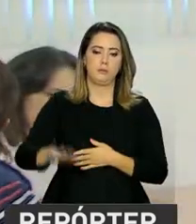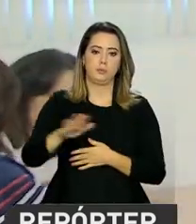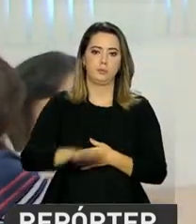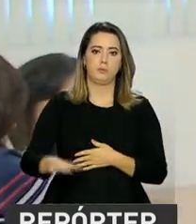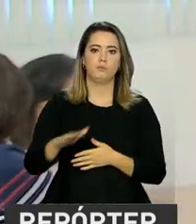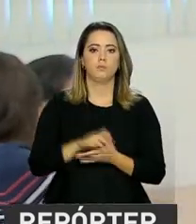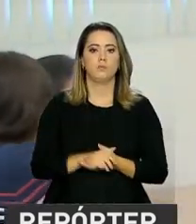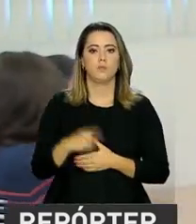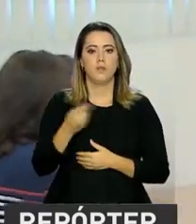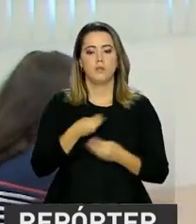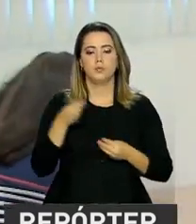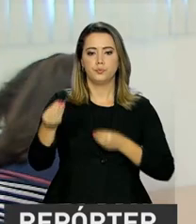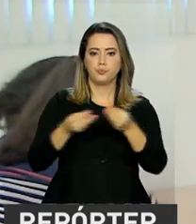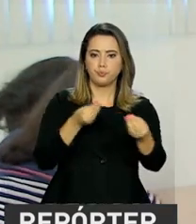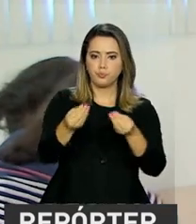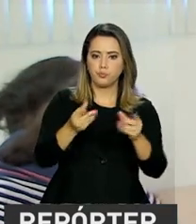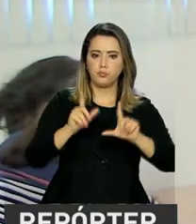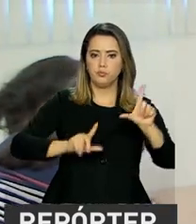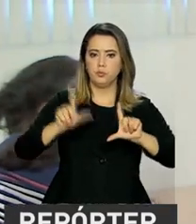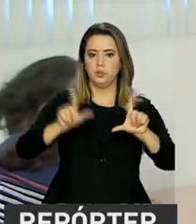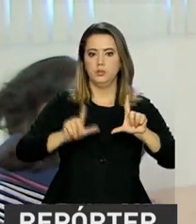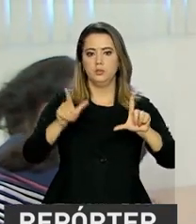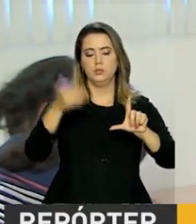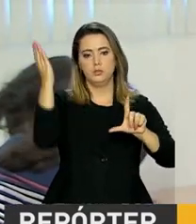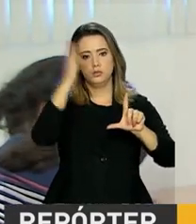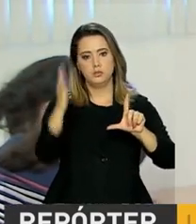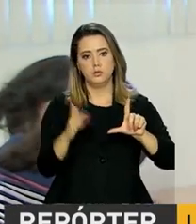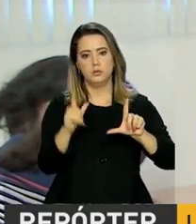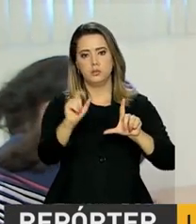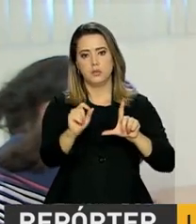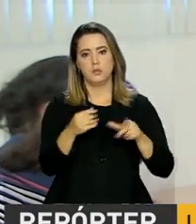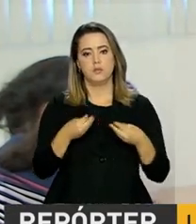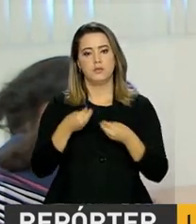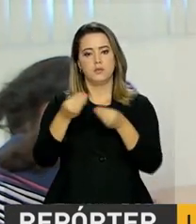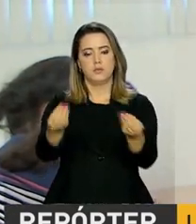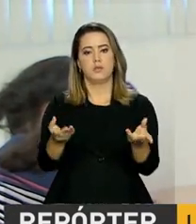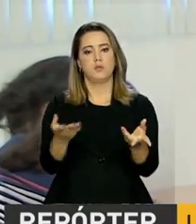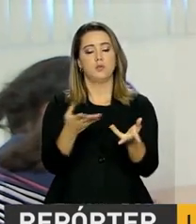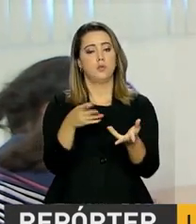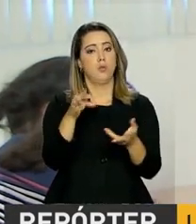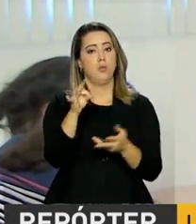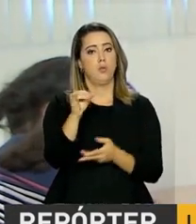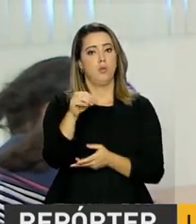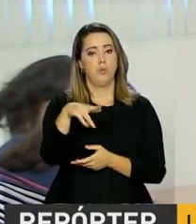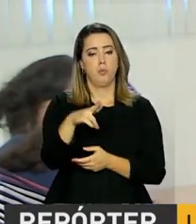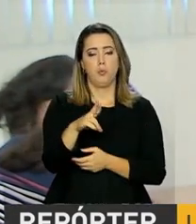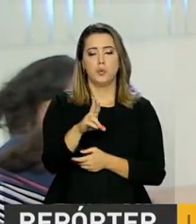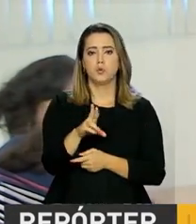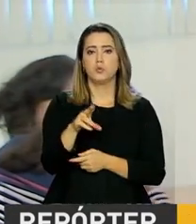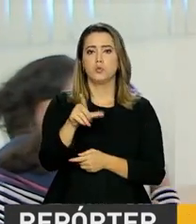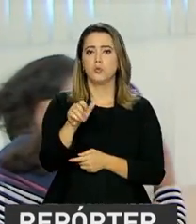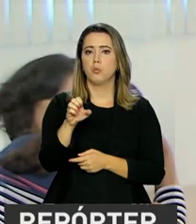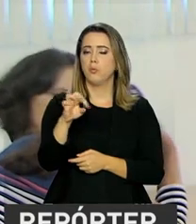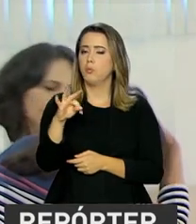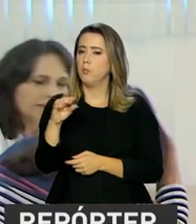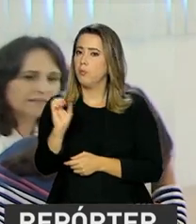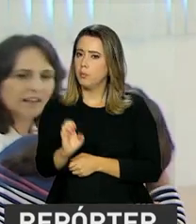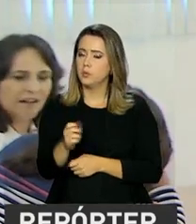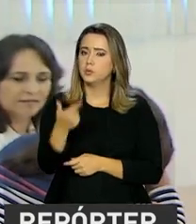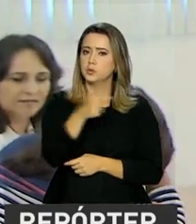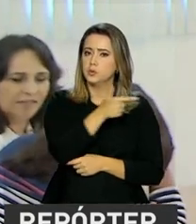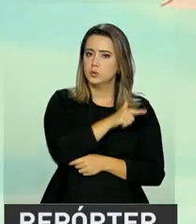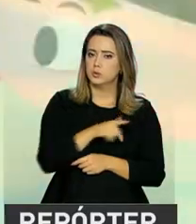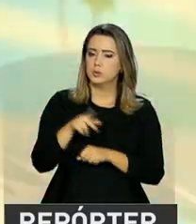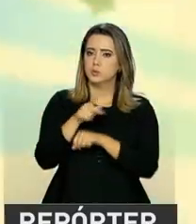nós vamos ceder produtos da nossa televisão da televisão brasileira próprio timor leste para os demais países da comunidade de língua